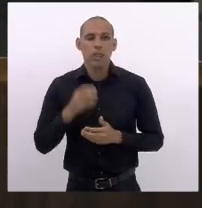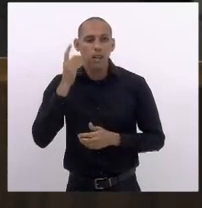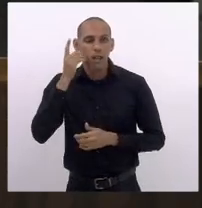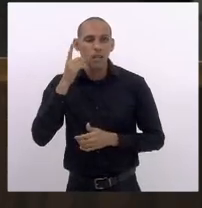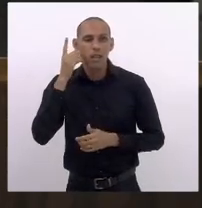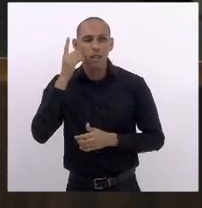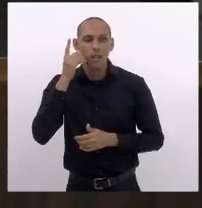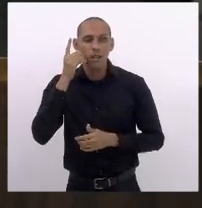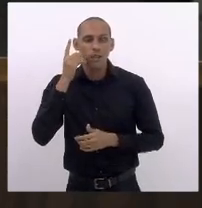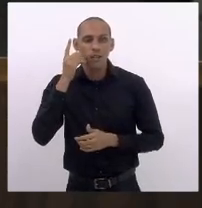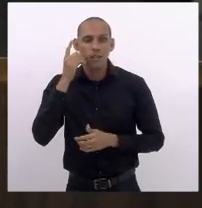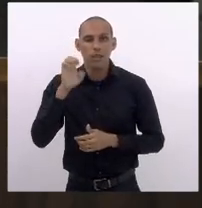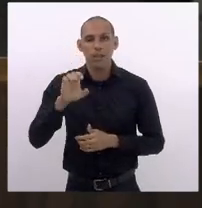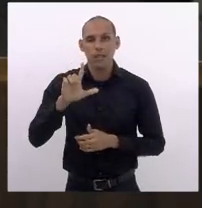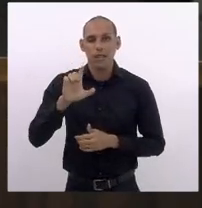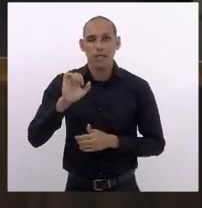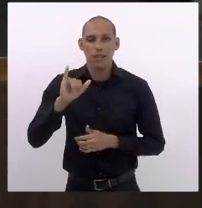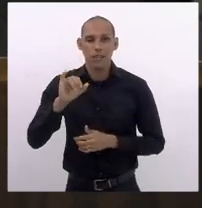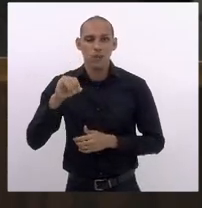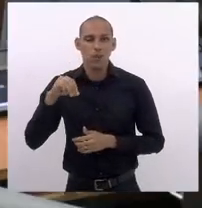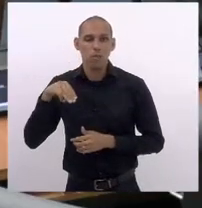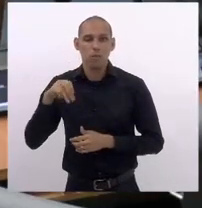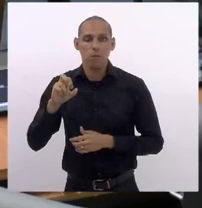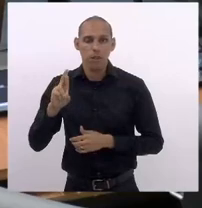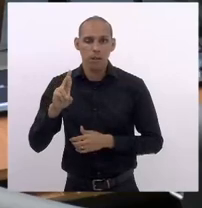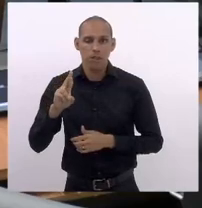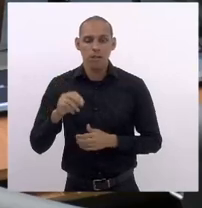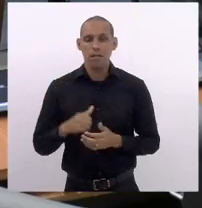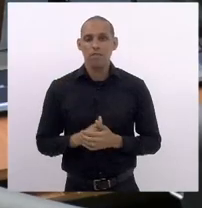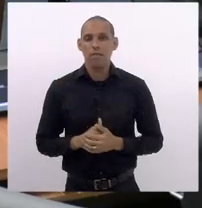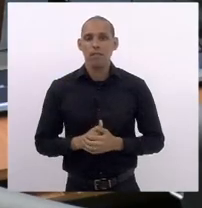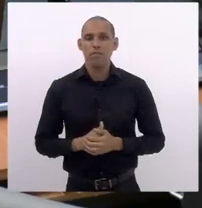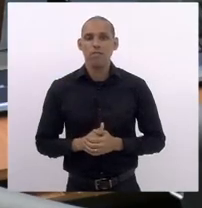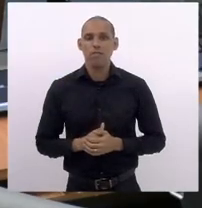deputado Eliomar Coelho.